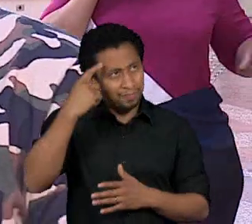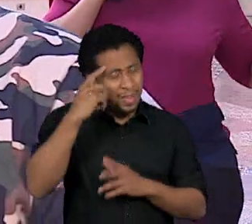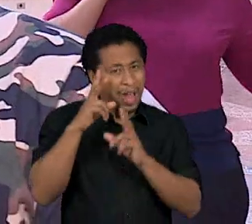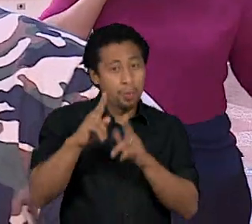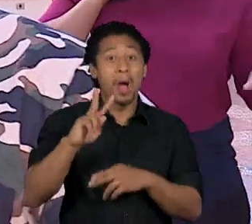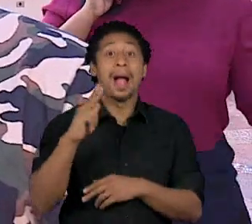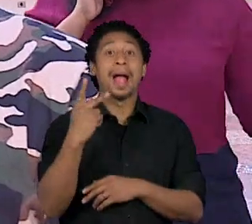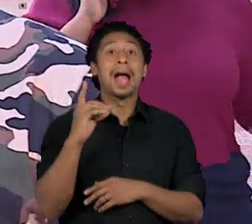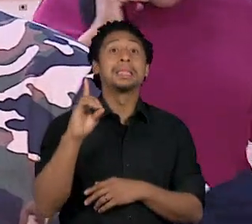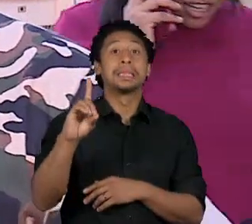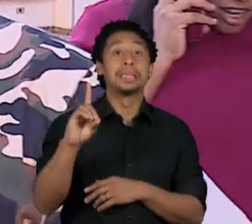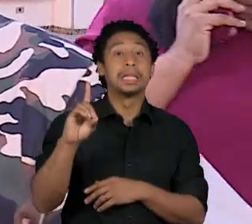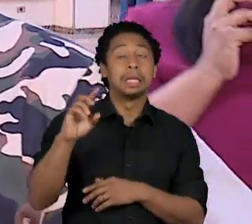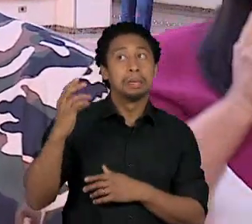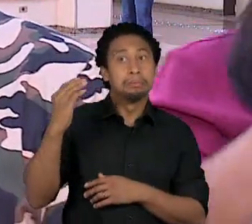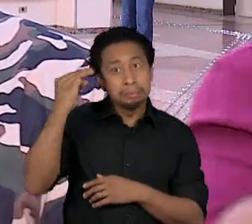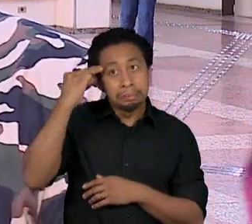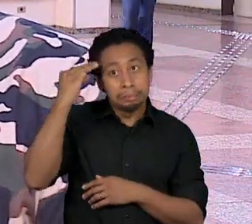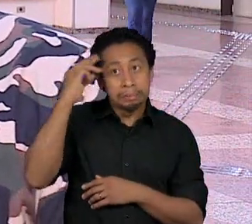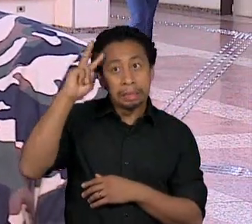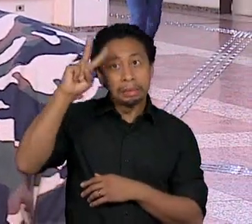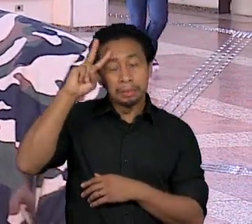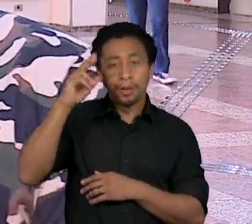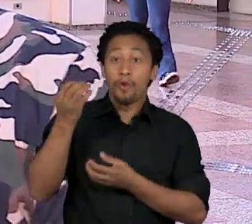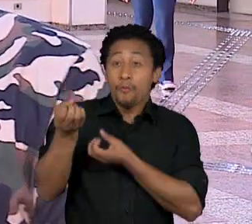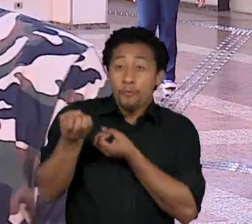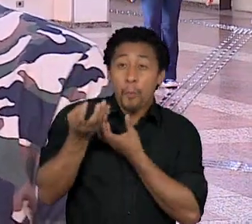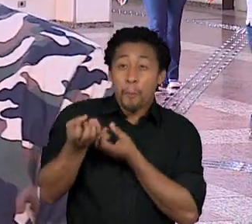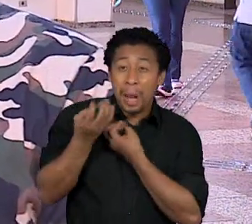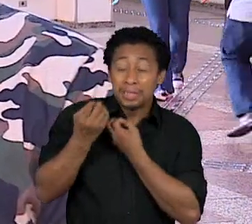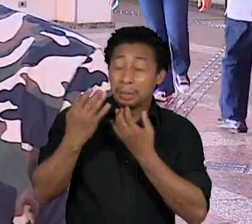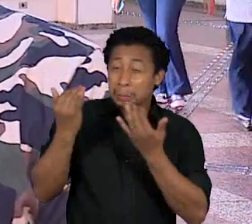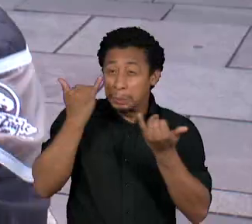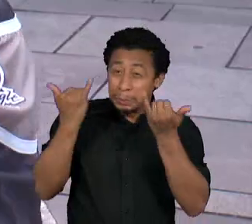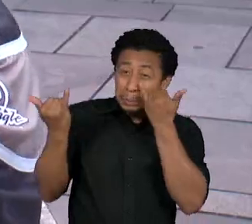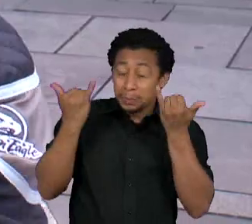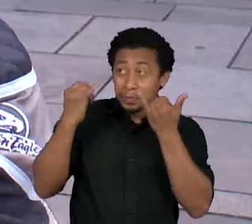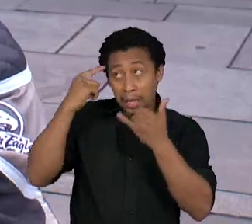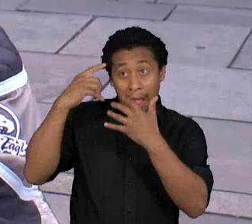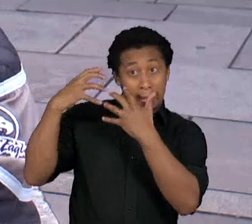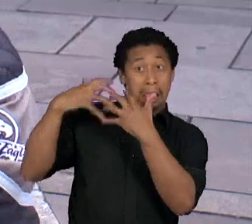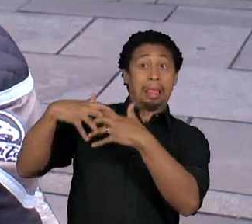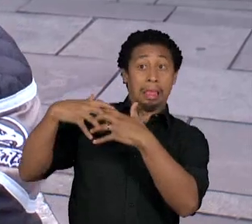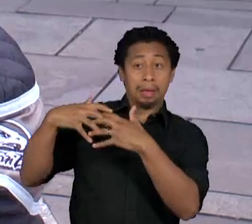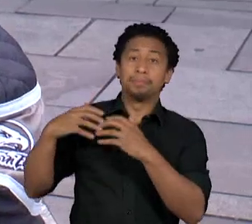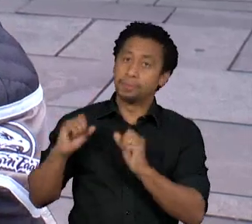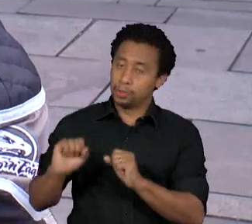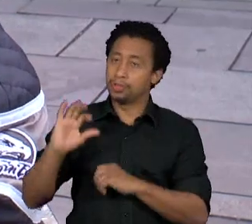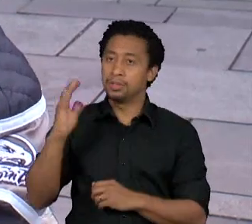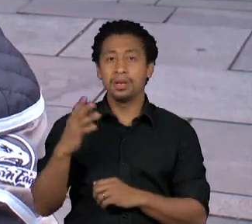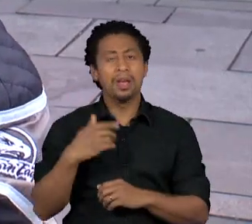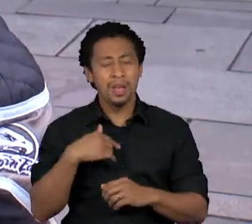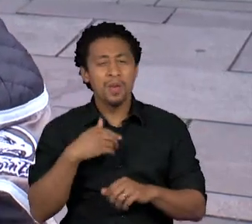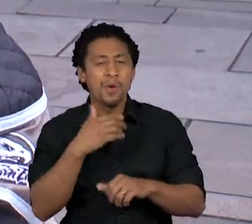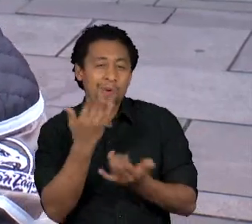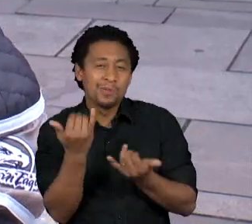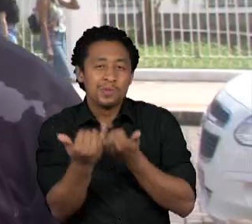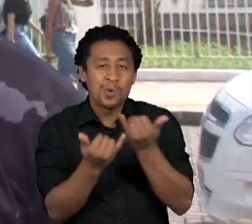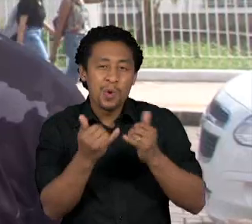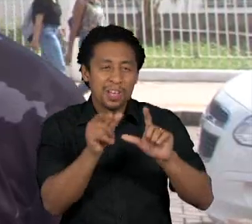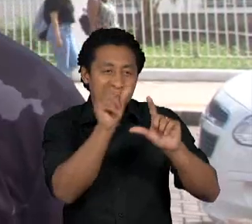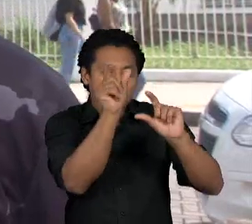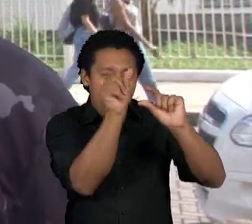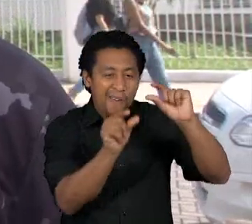assim, muita informação acaba travando a memória. Faço muitas palavras cruzadas, leio